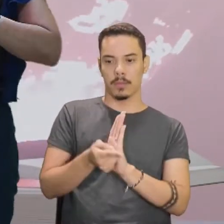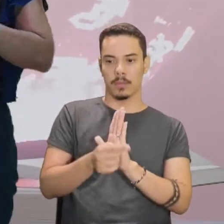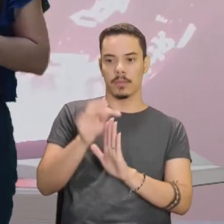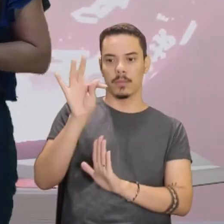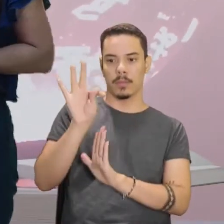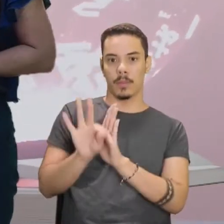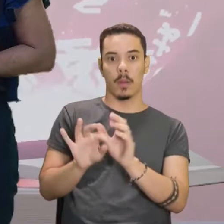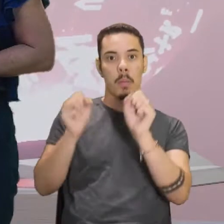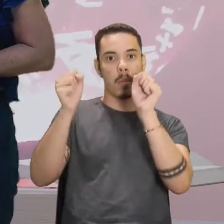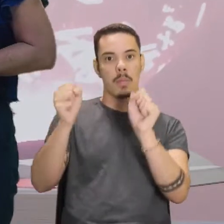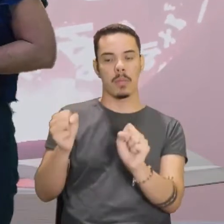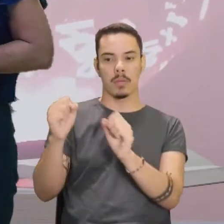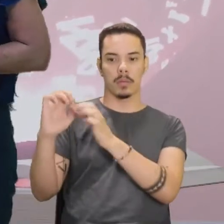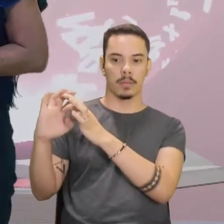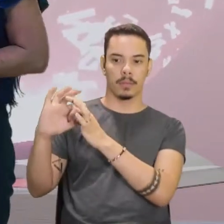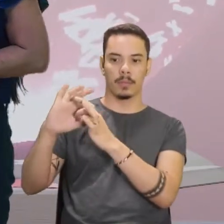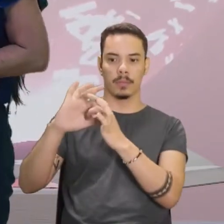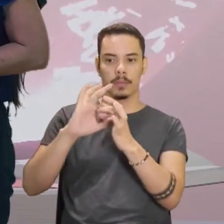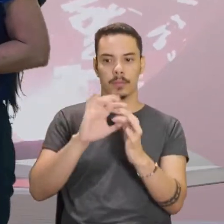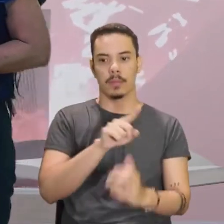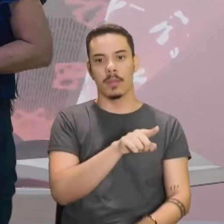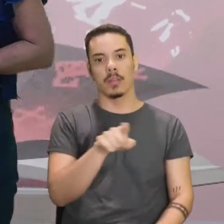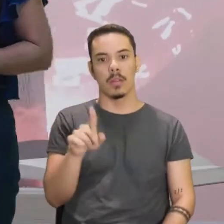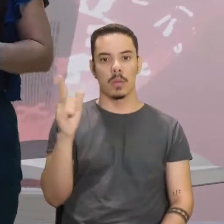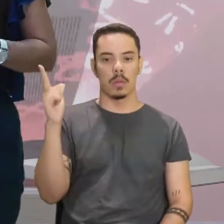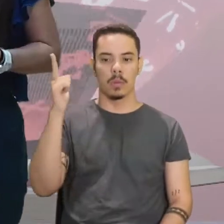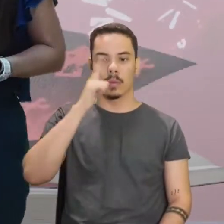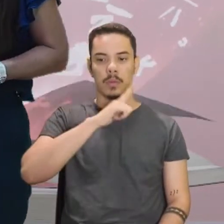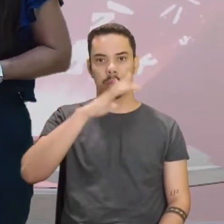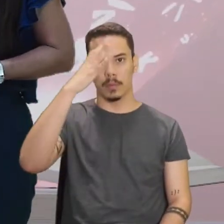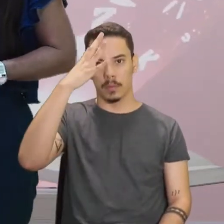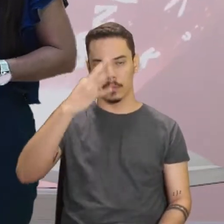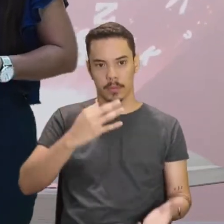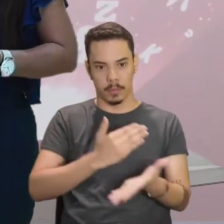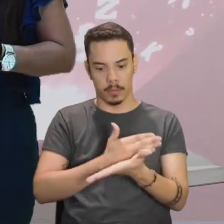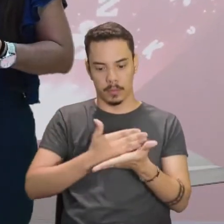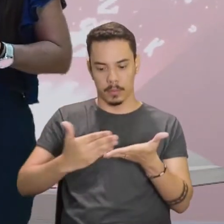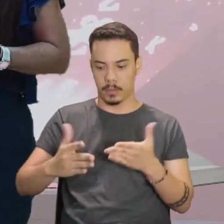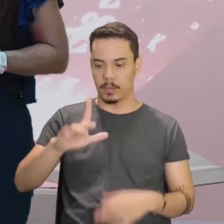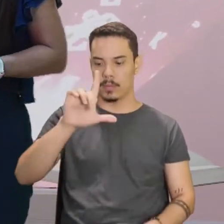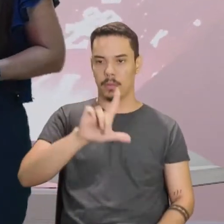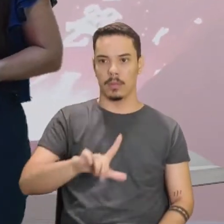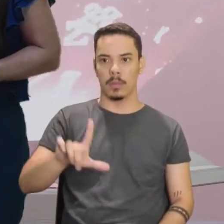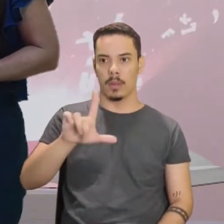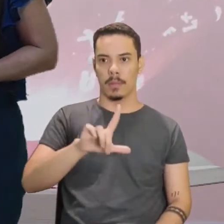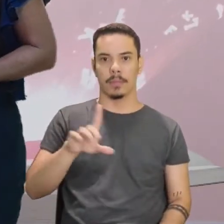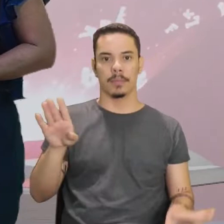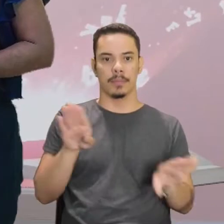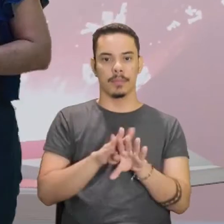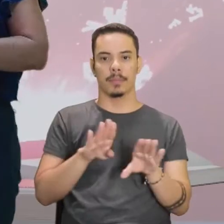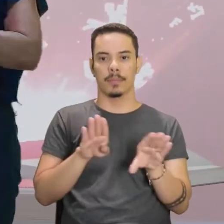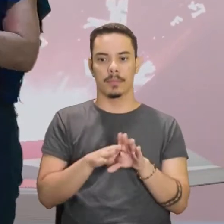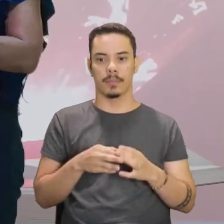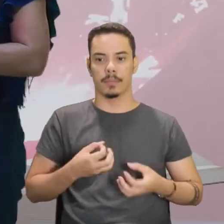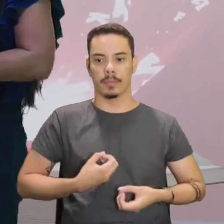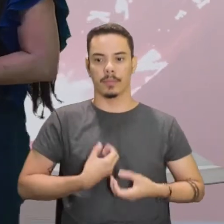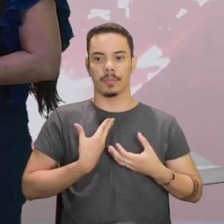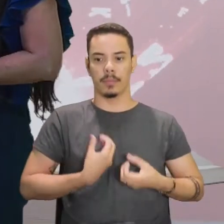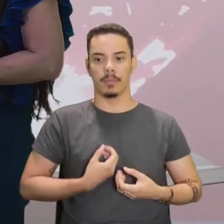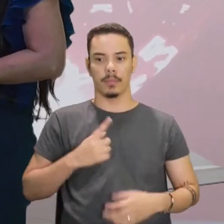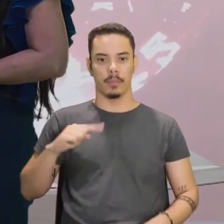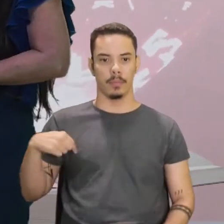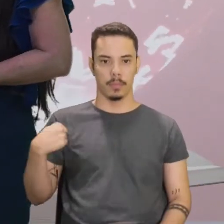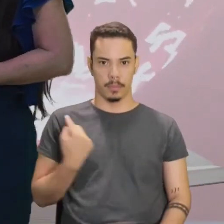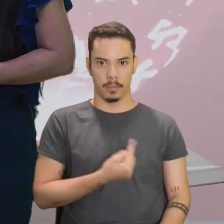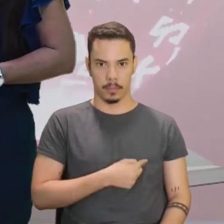ser contextualizado e ele compreenda que a partir da literatura, a partir da poesia também, nós conseguimos